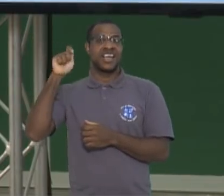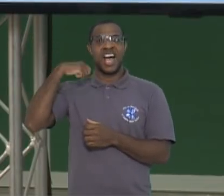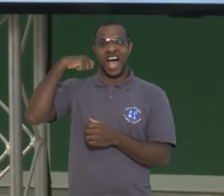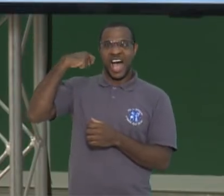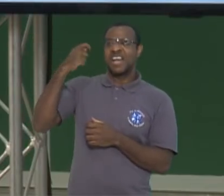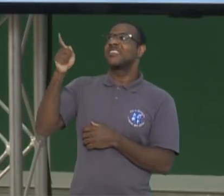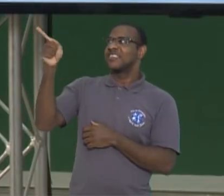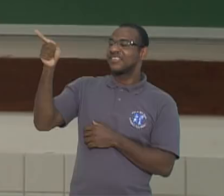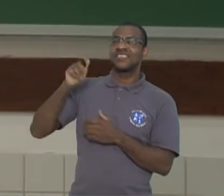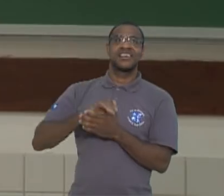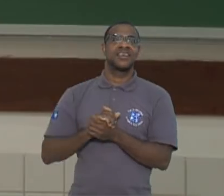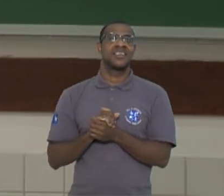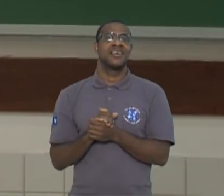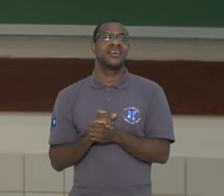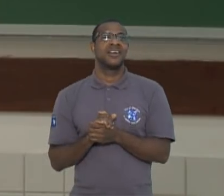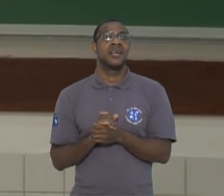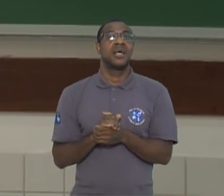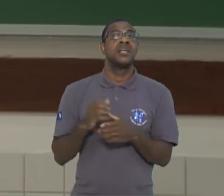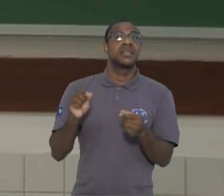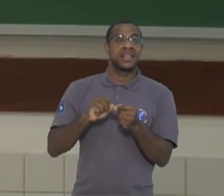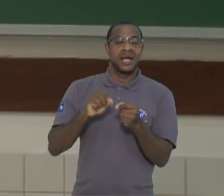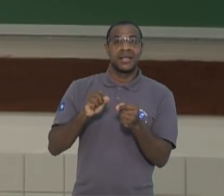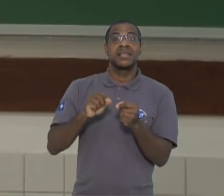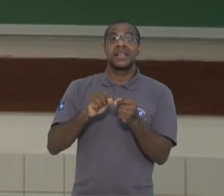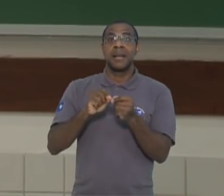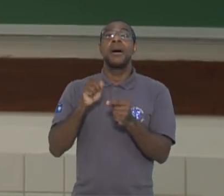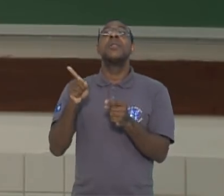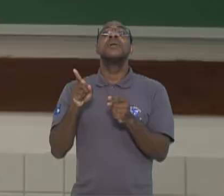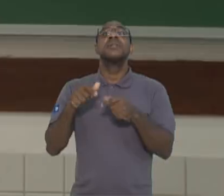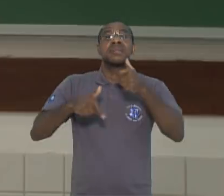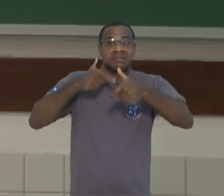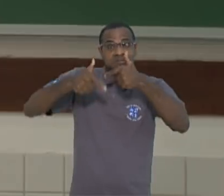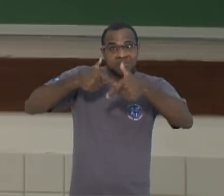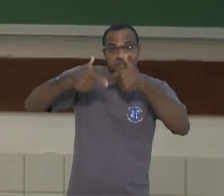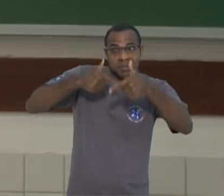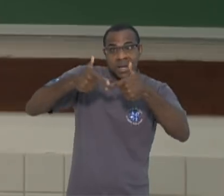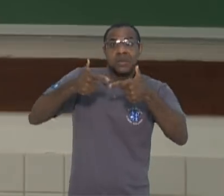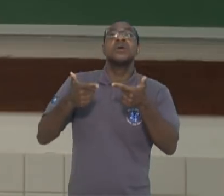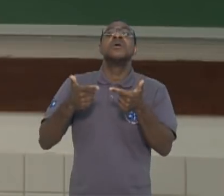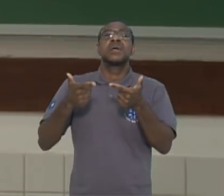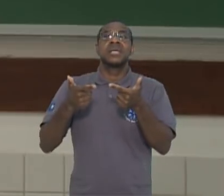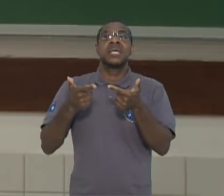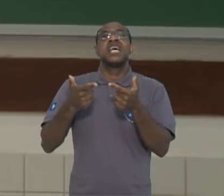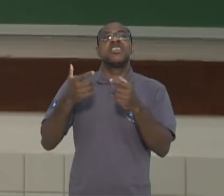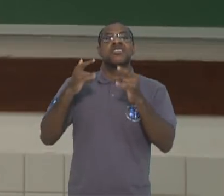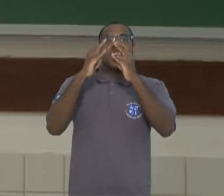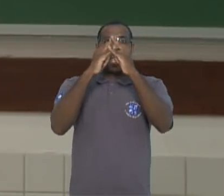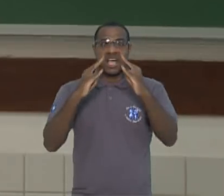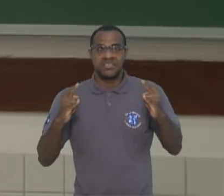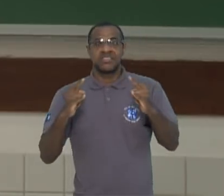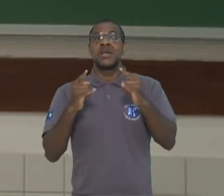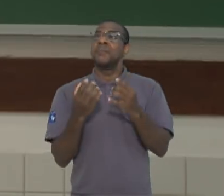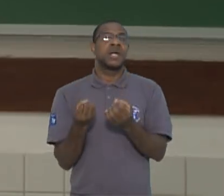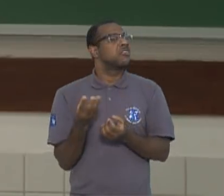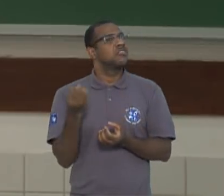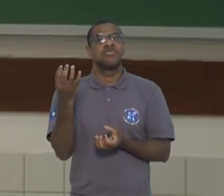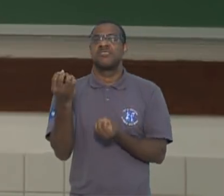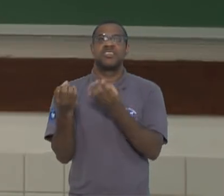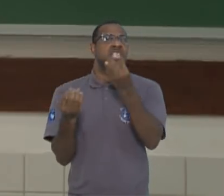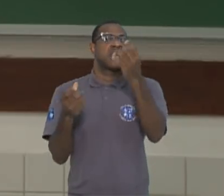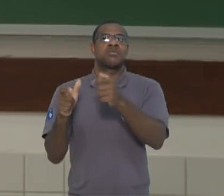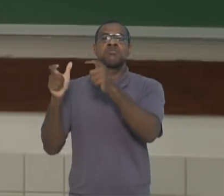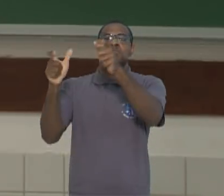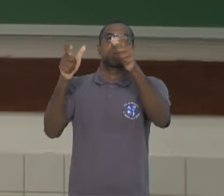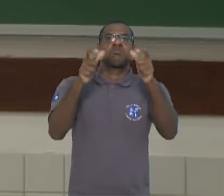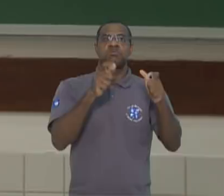arte mambembe, que é ir de um lugar para o outro se apresentando, né? Eles moram aqui em Curitiba, mas se apresentam em vários